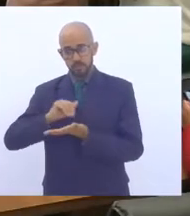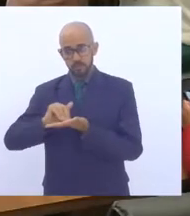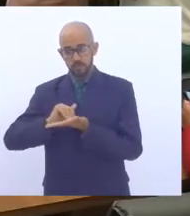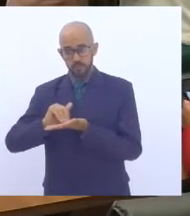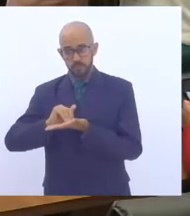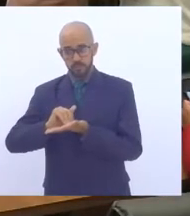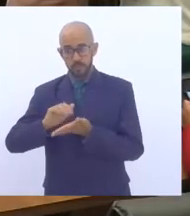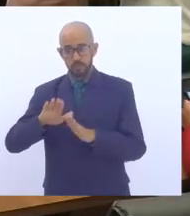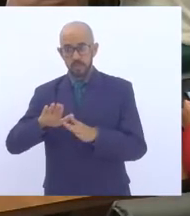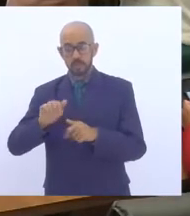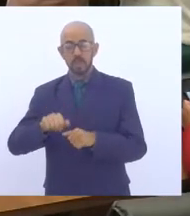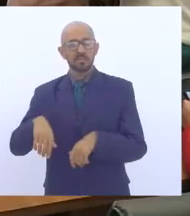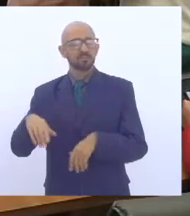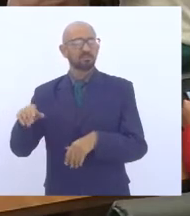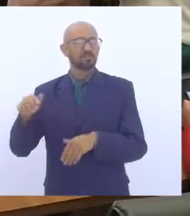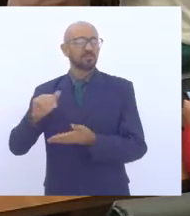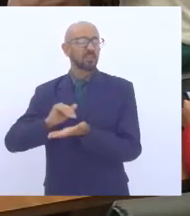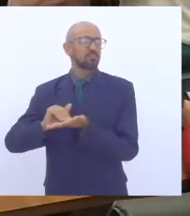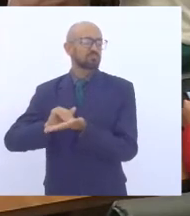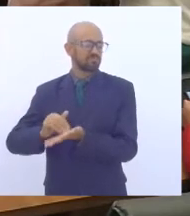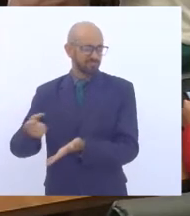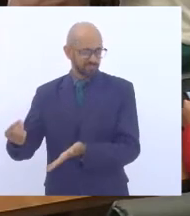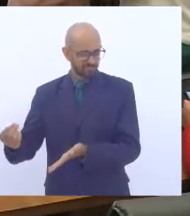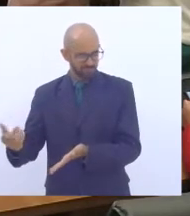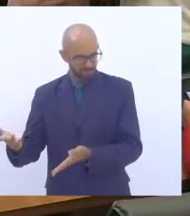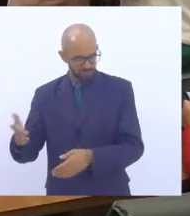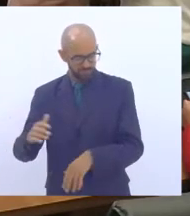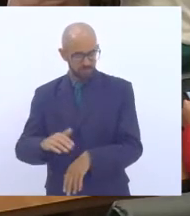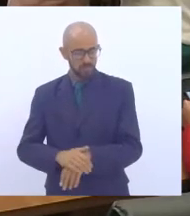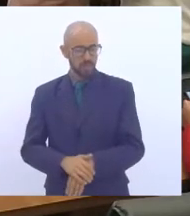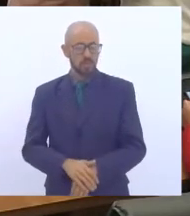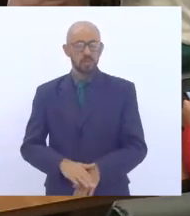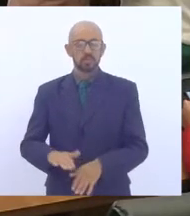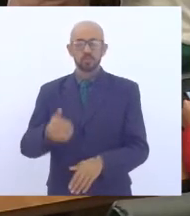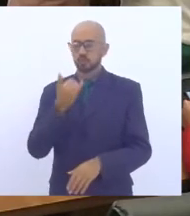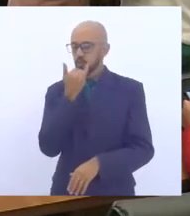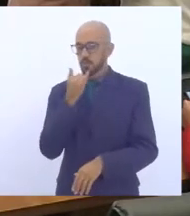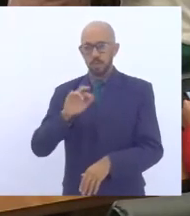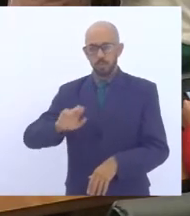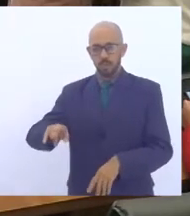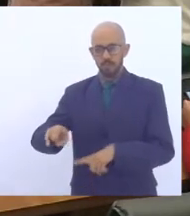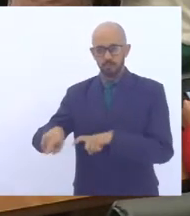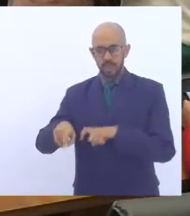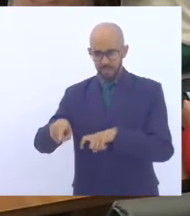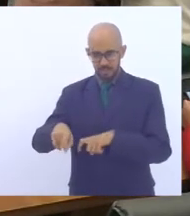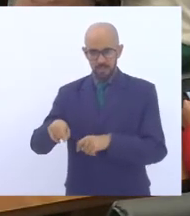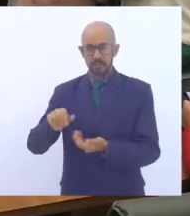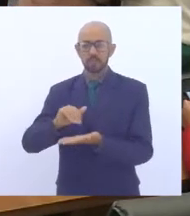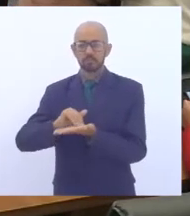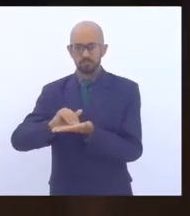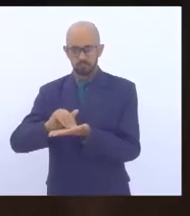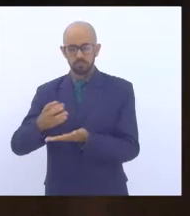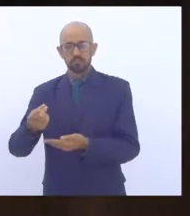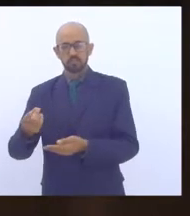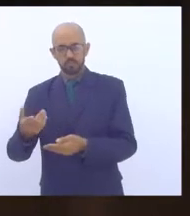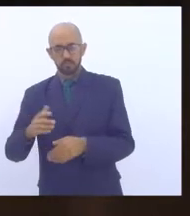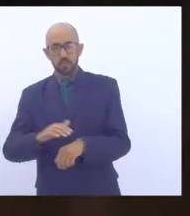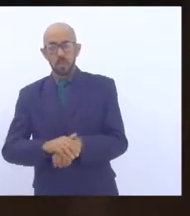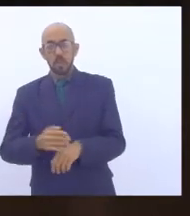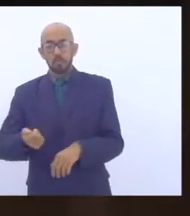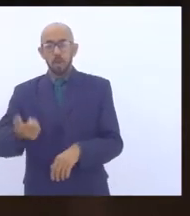eu queria fazer uma parte a vossa excelência' Cida tá e recentemente seu presente na CPI